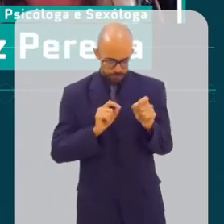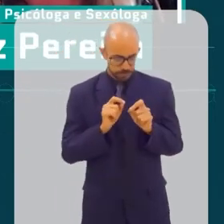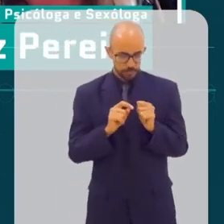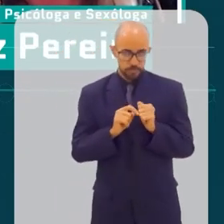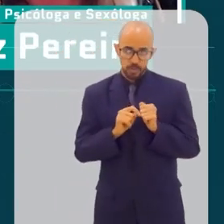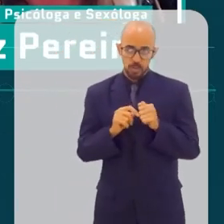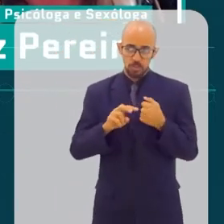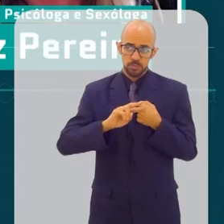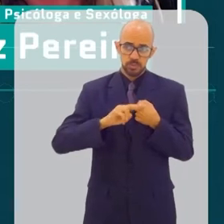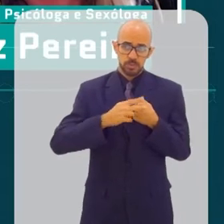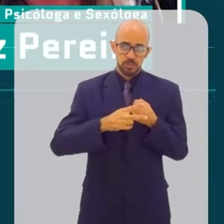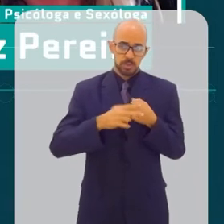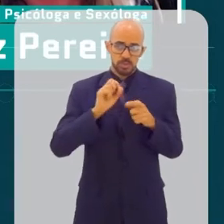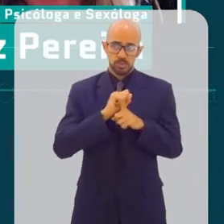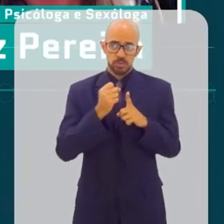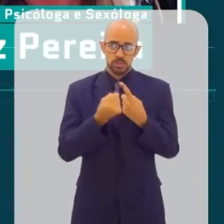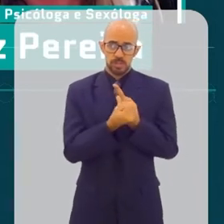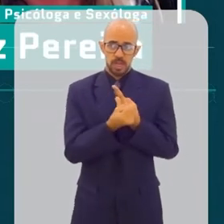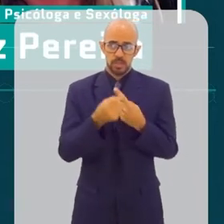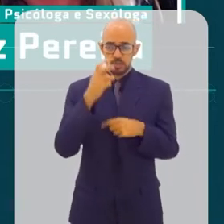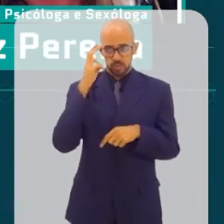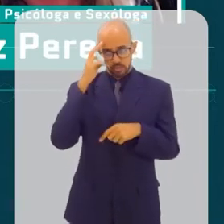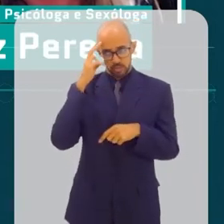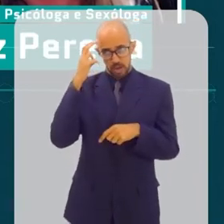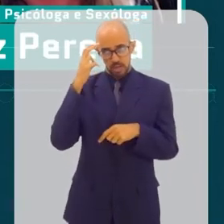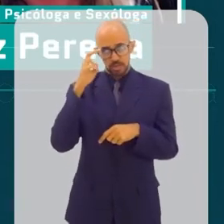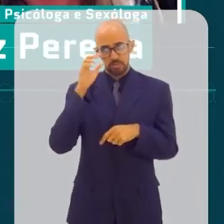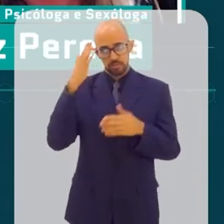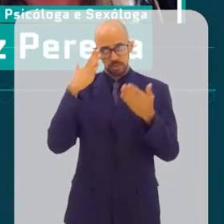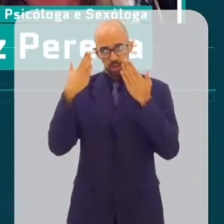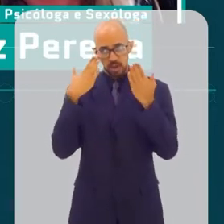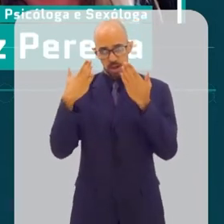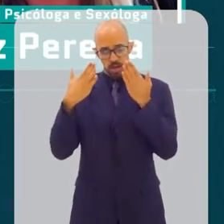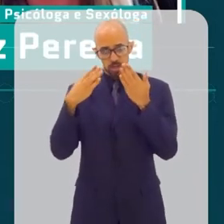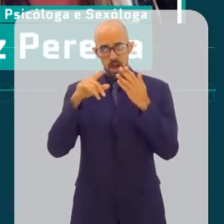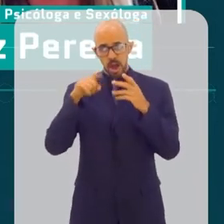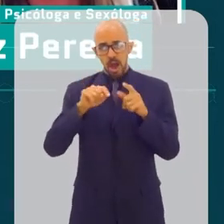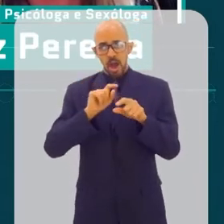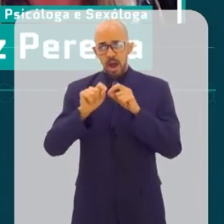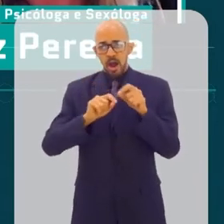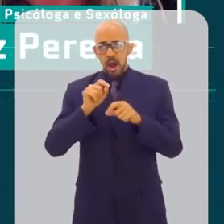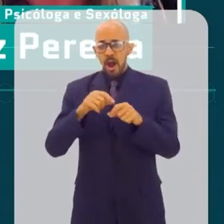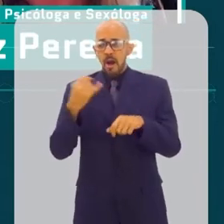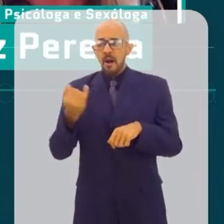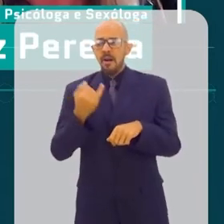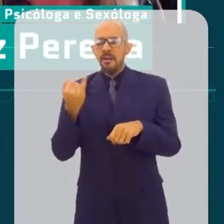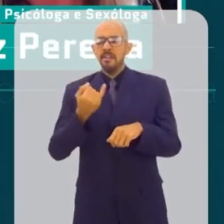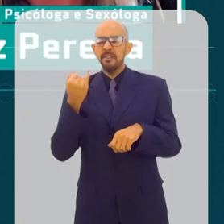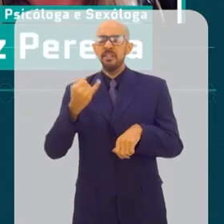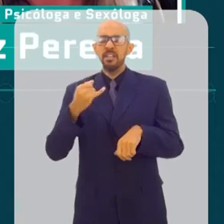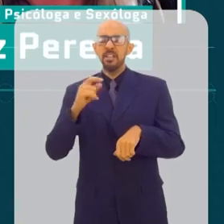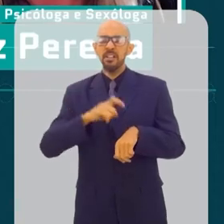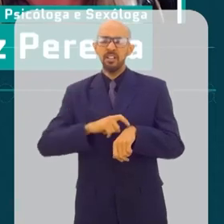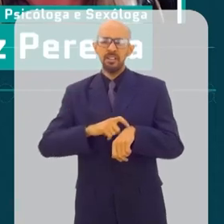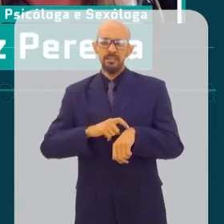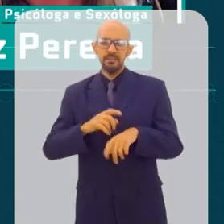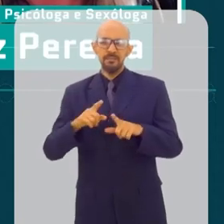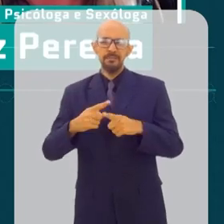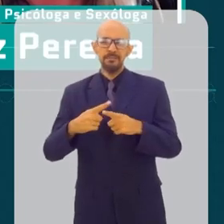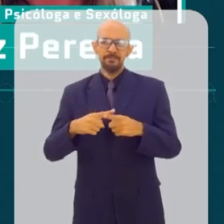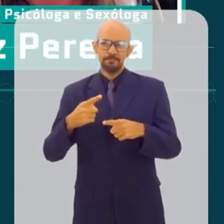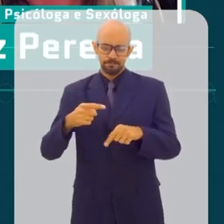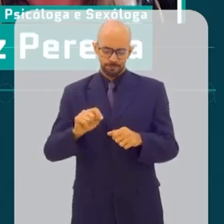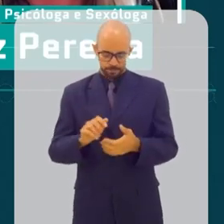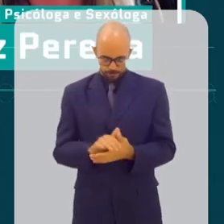que os fatores, né, sociais, culturais e psicológicos, eles são extremamente importantes nesse processo,